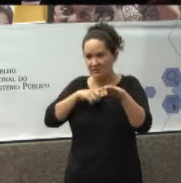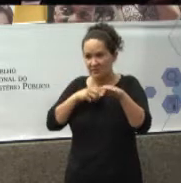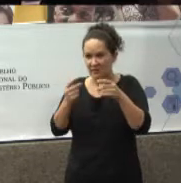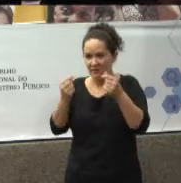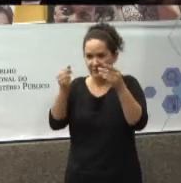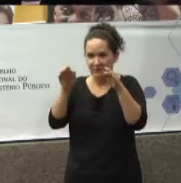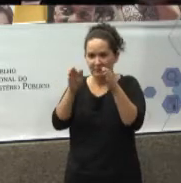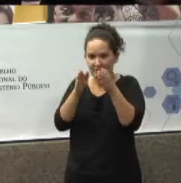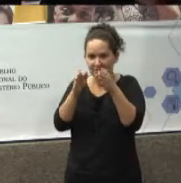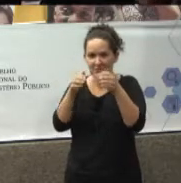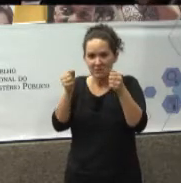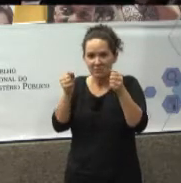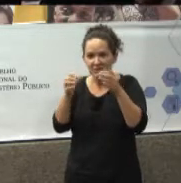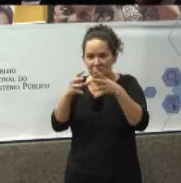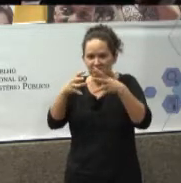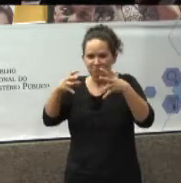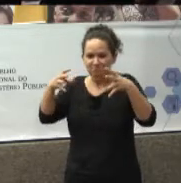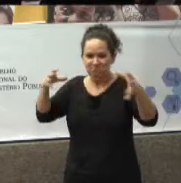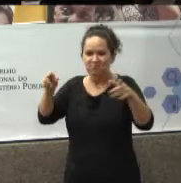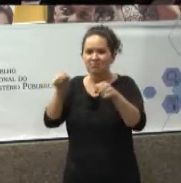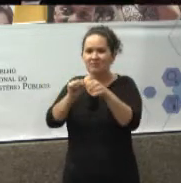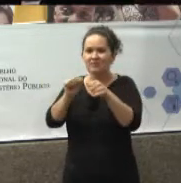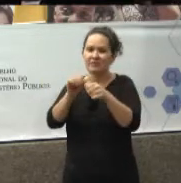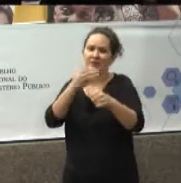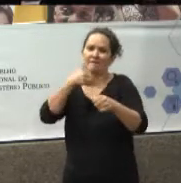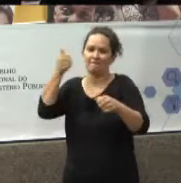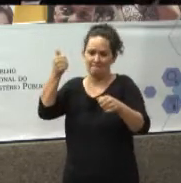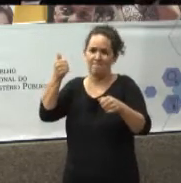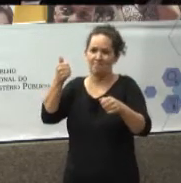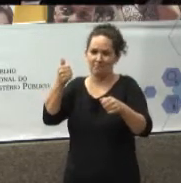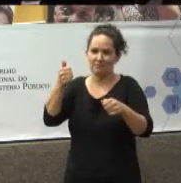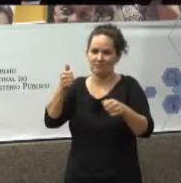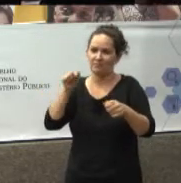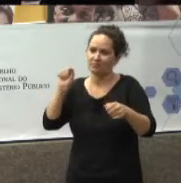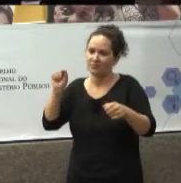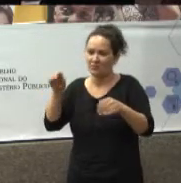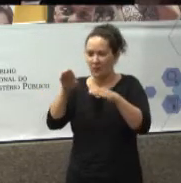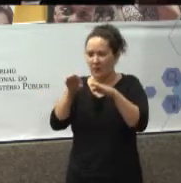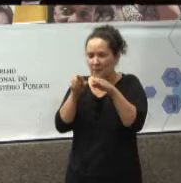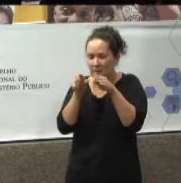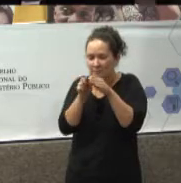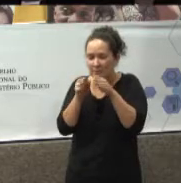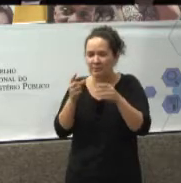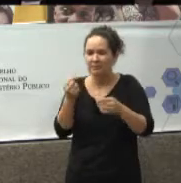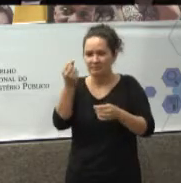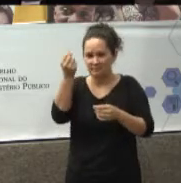pequeno você tem que esticar para fazer o máximo com o mínimo